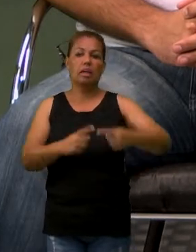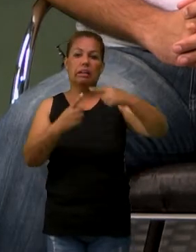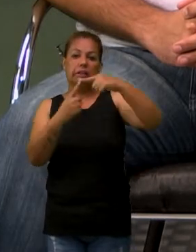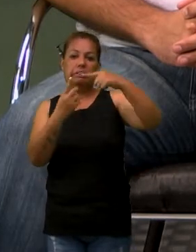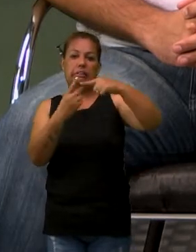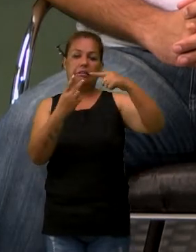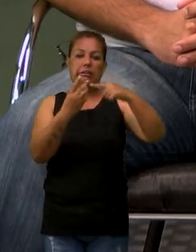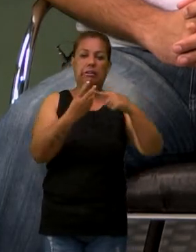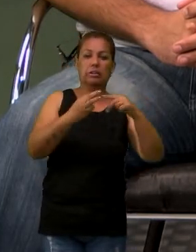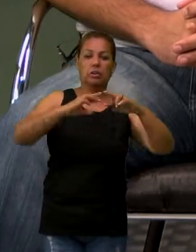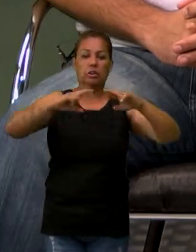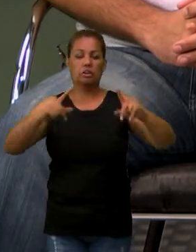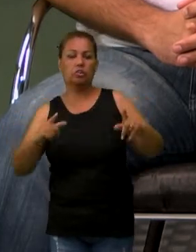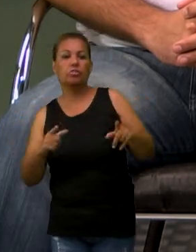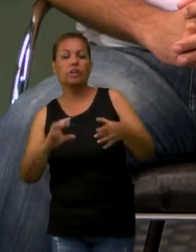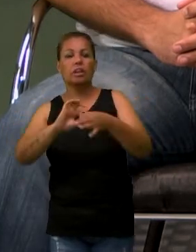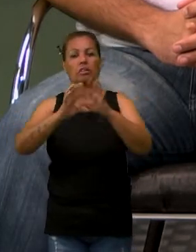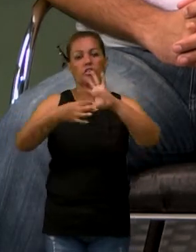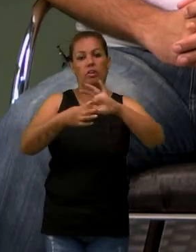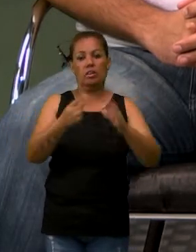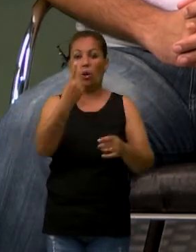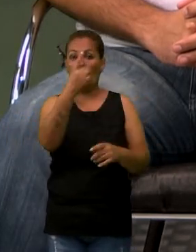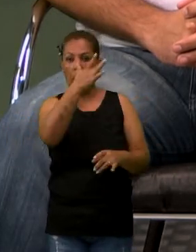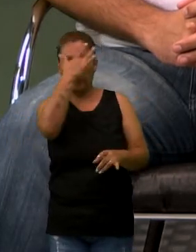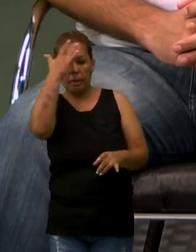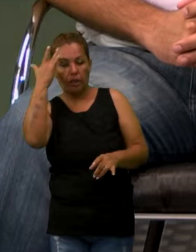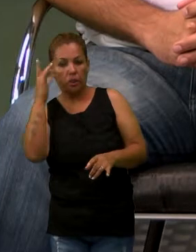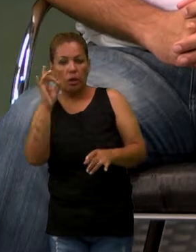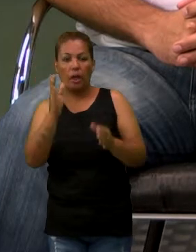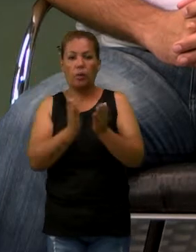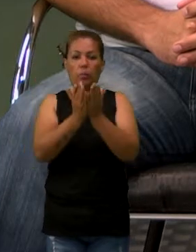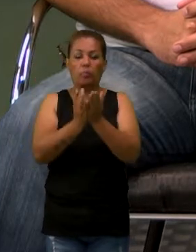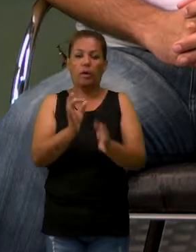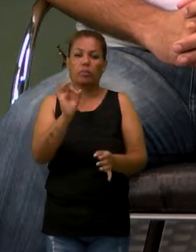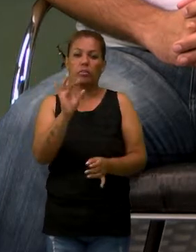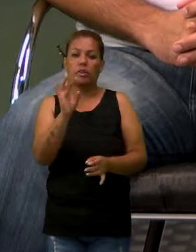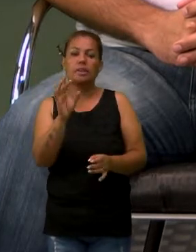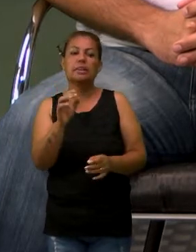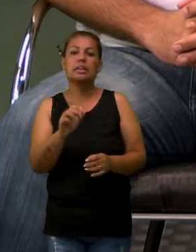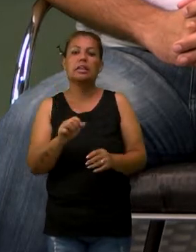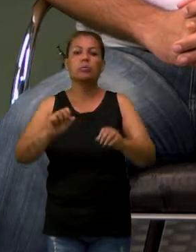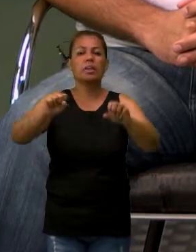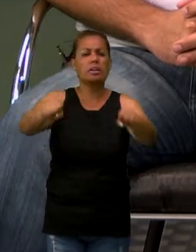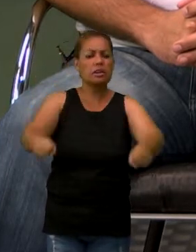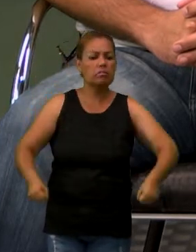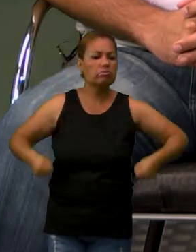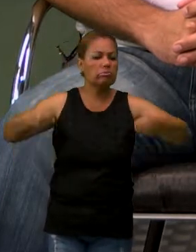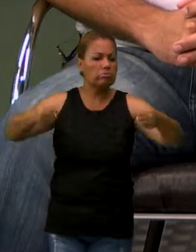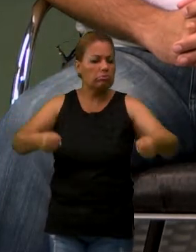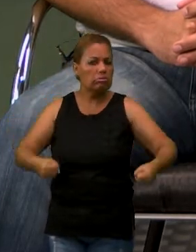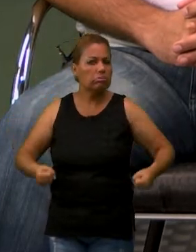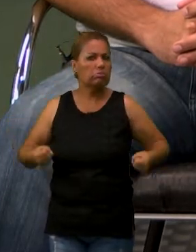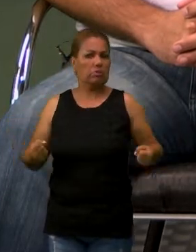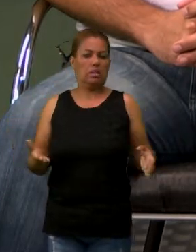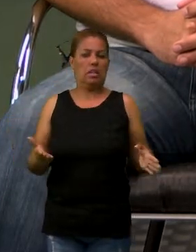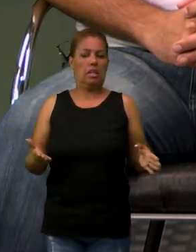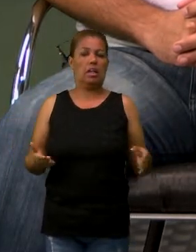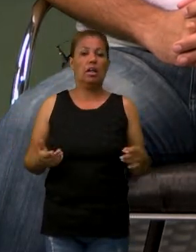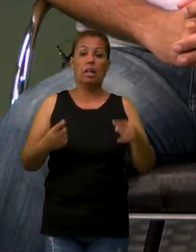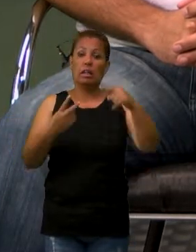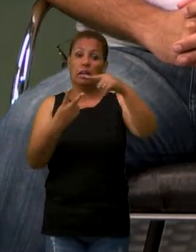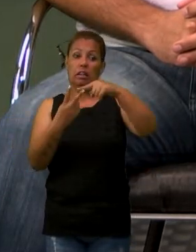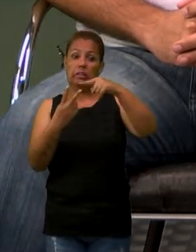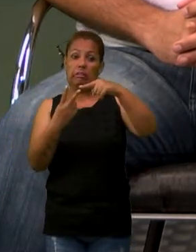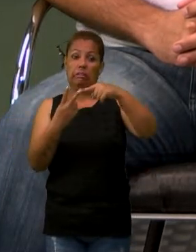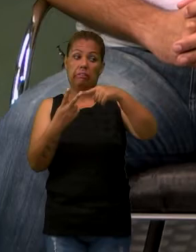modalidades paraolímpicas a de um tripulante que é um barco sozinho parecendo um caiaque que a pessoa vê légia com ele em um bar do